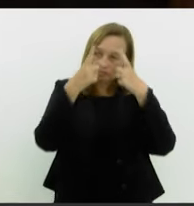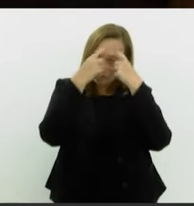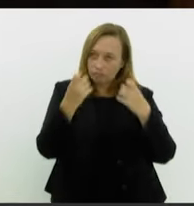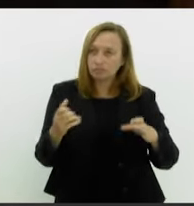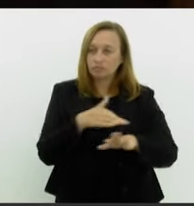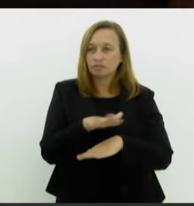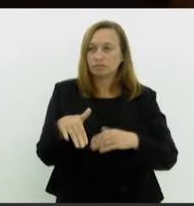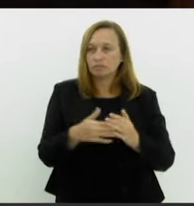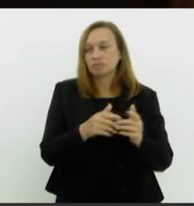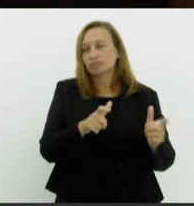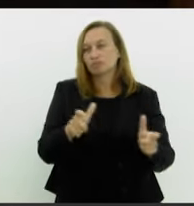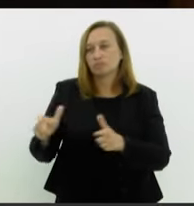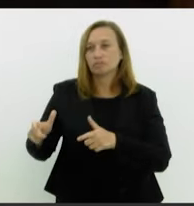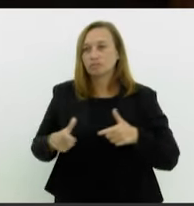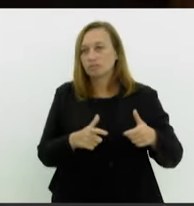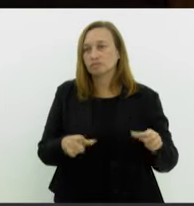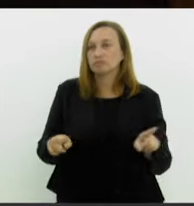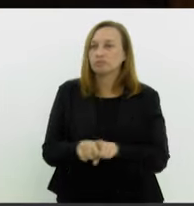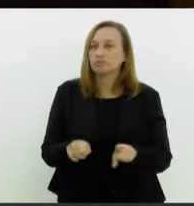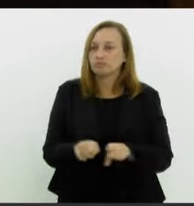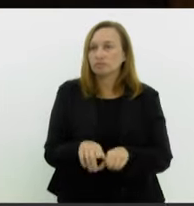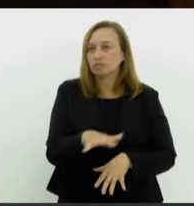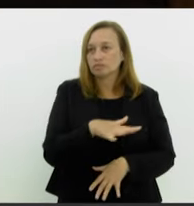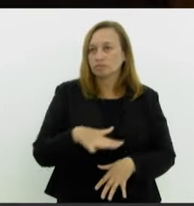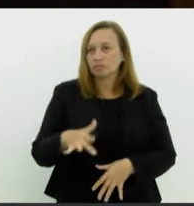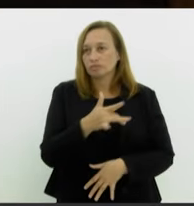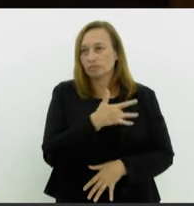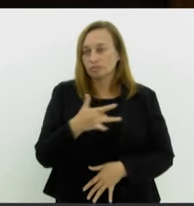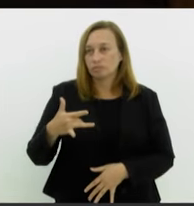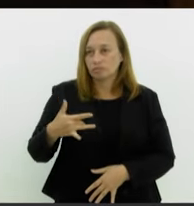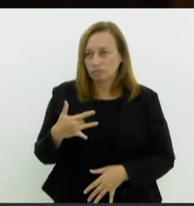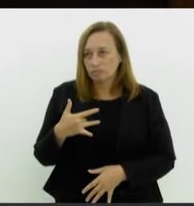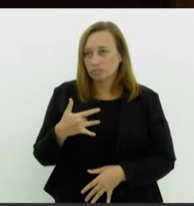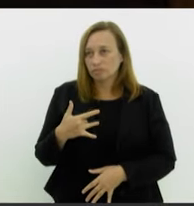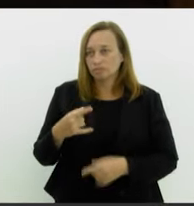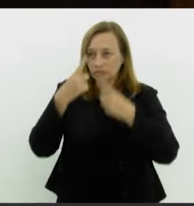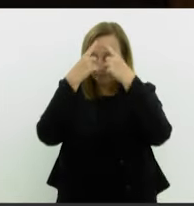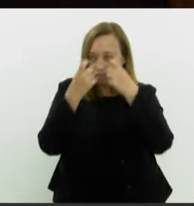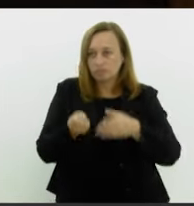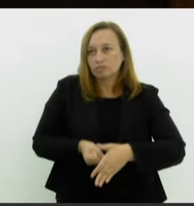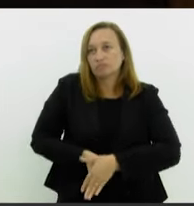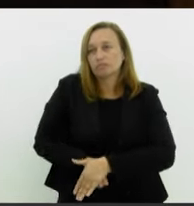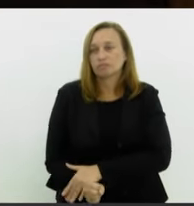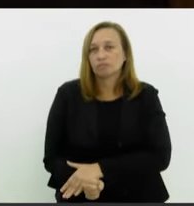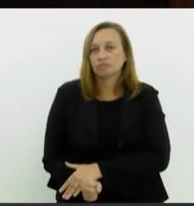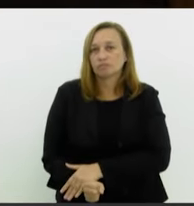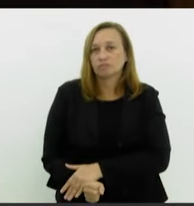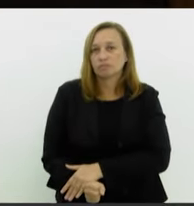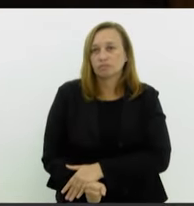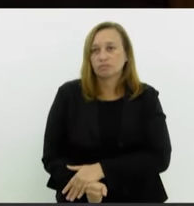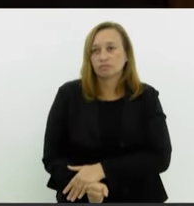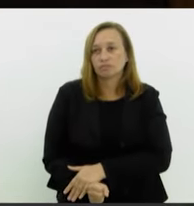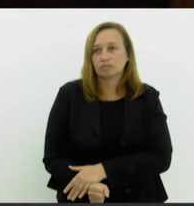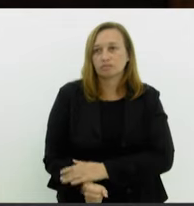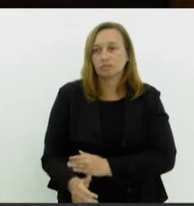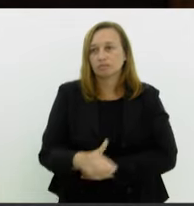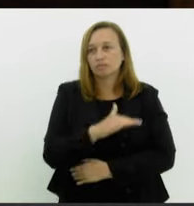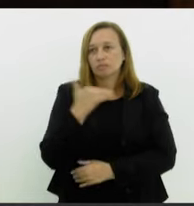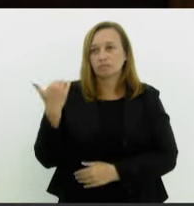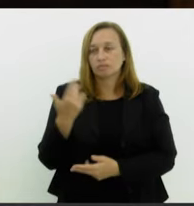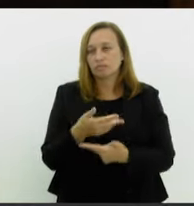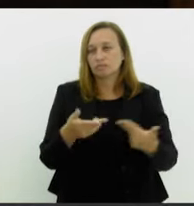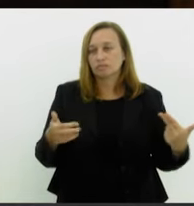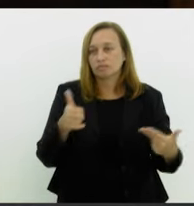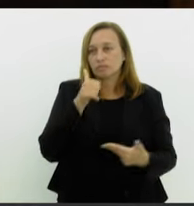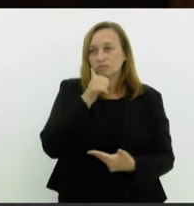espaços e também no campo da saúde no caso a violência obstétrica que vem ceifando a vida de